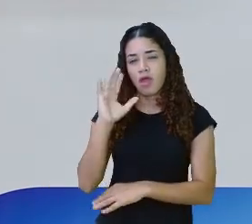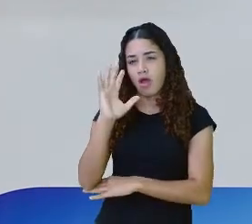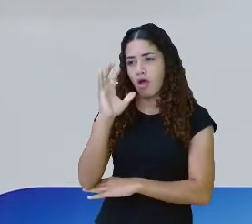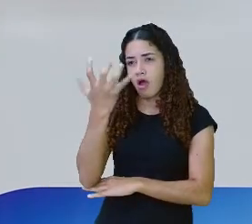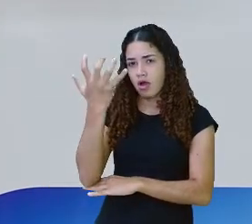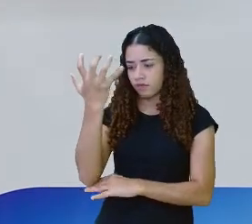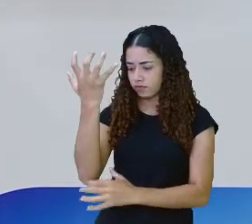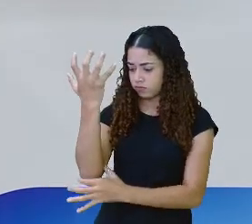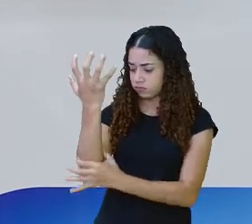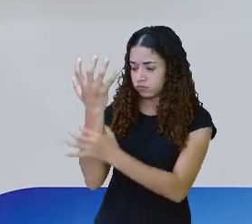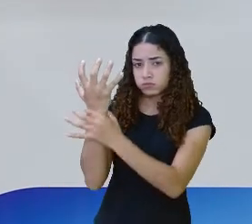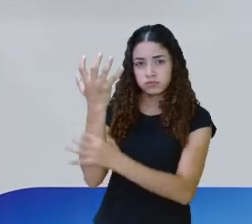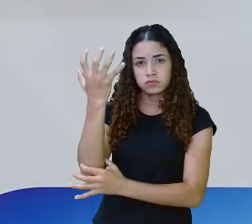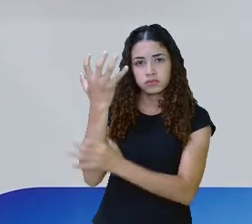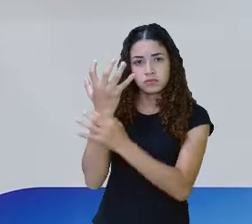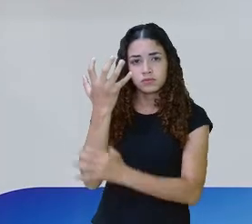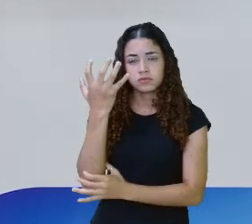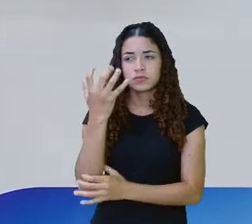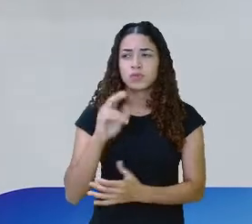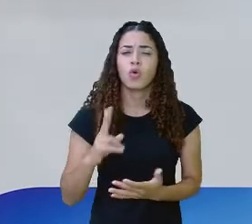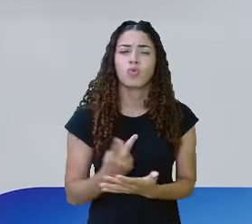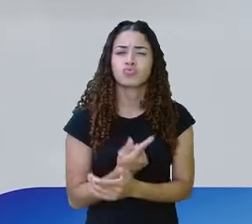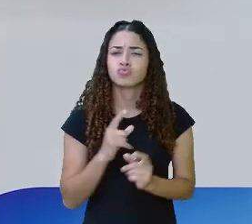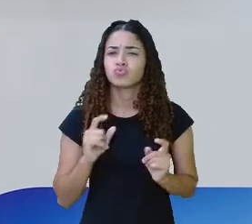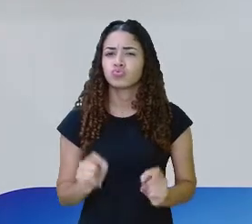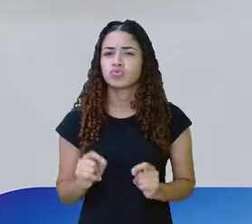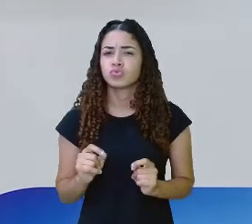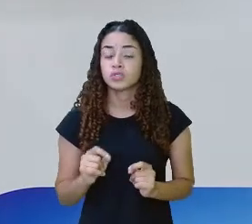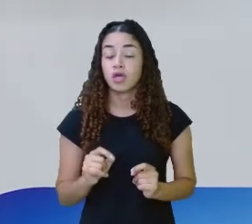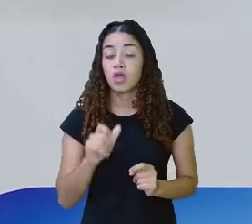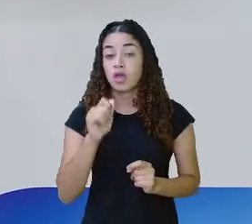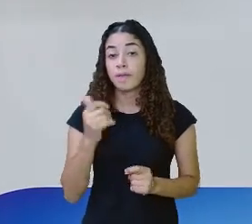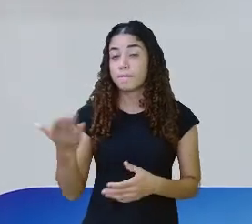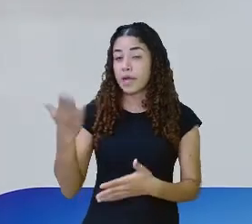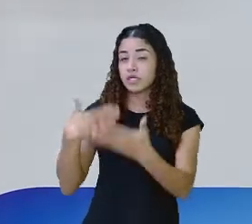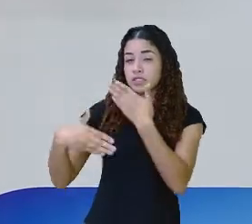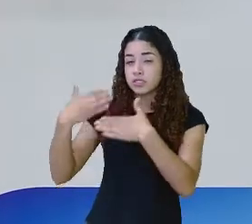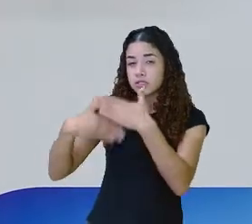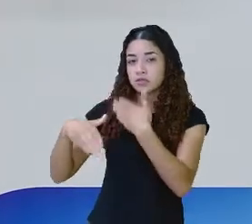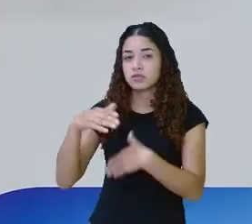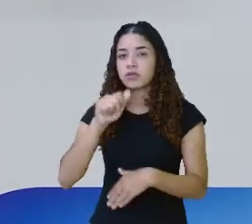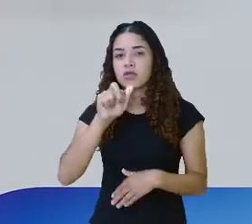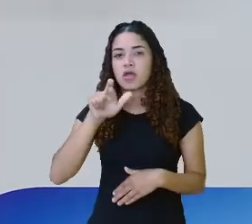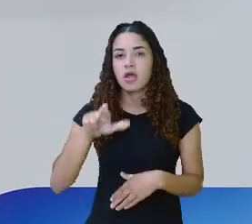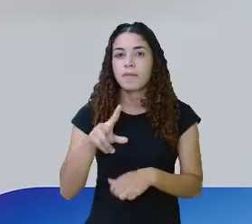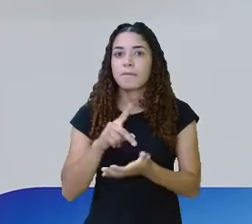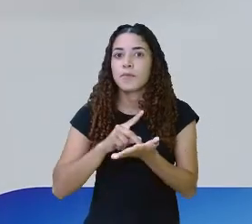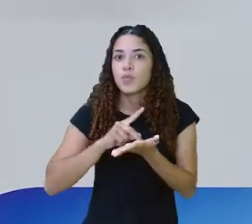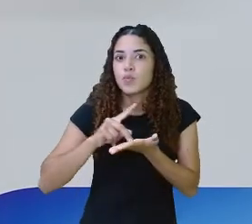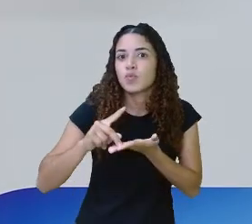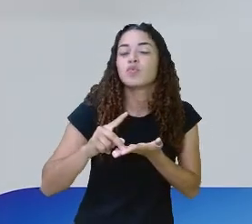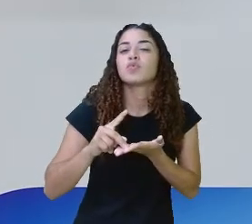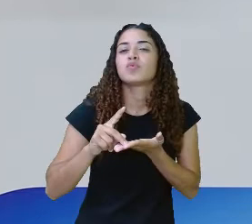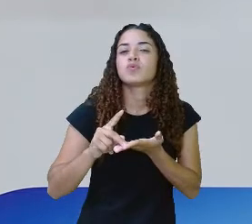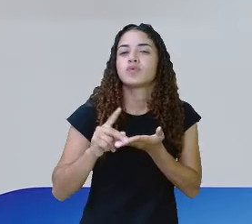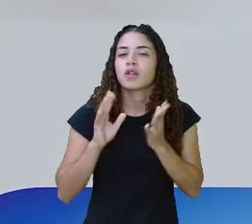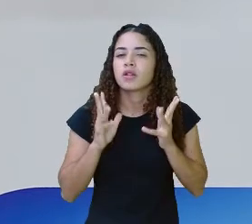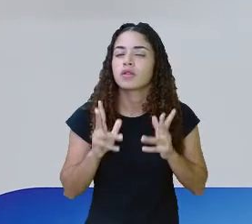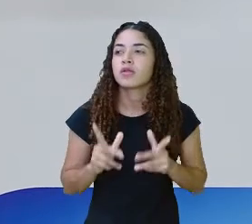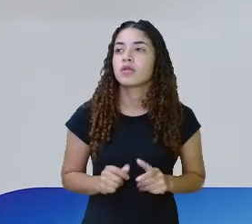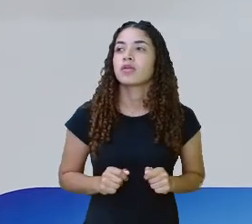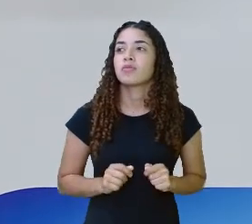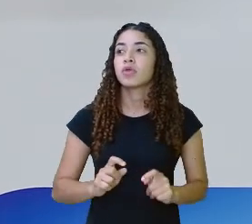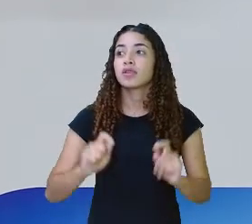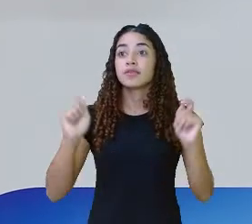que acontece. Naquela época, quando o ar era bem limpo, a gente poderia